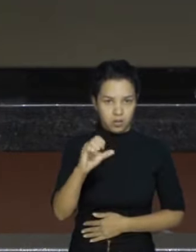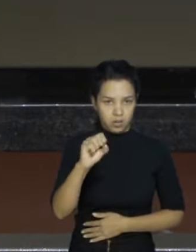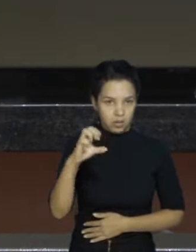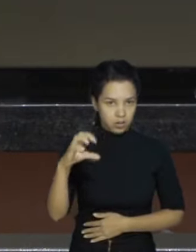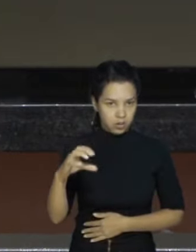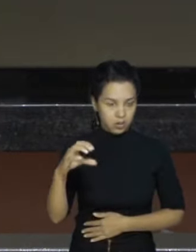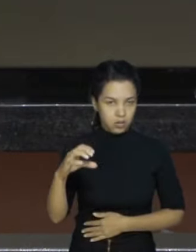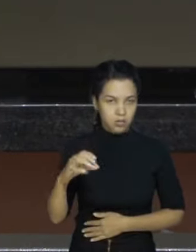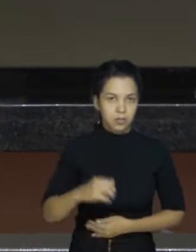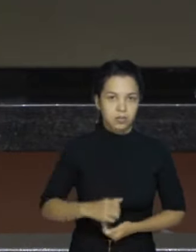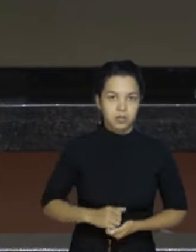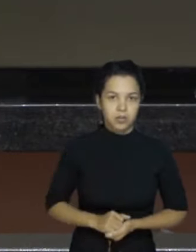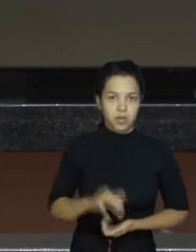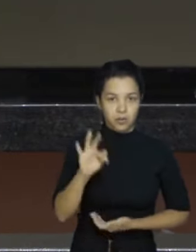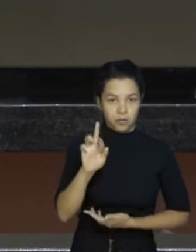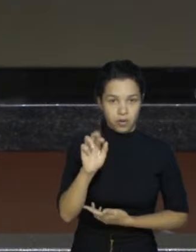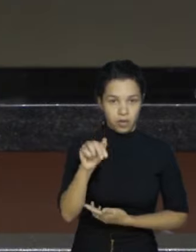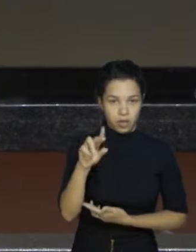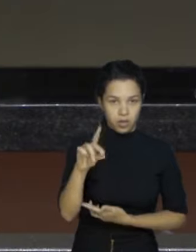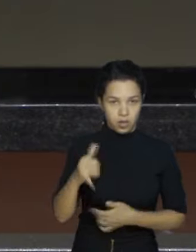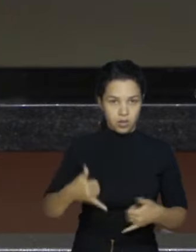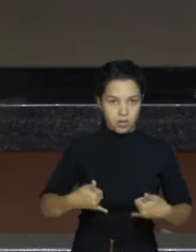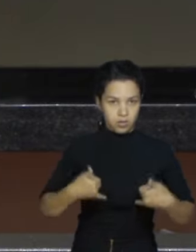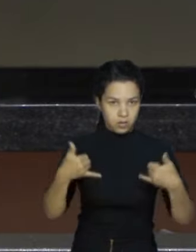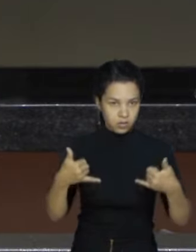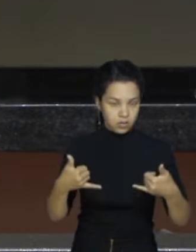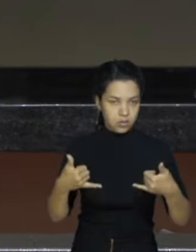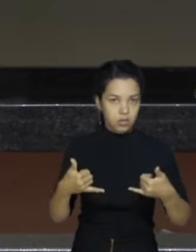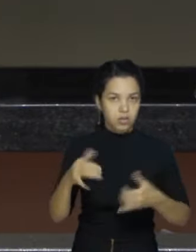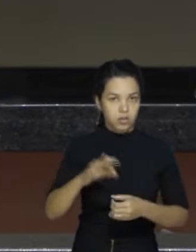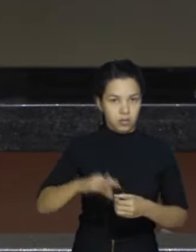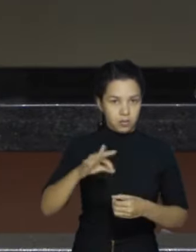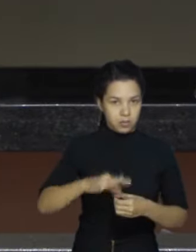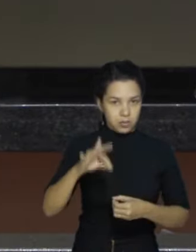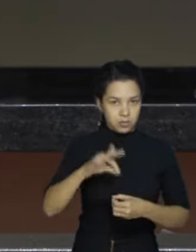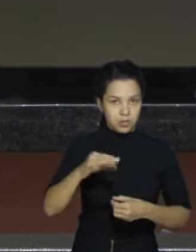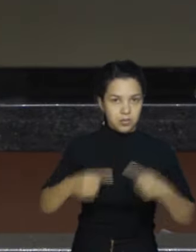willish pela passagem do aniversário da fundação da referir